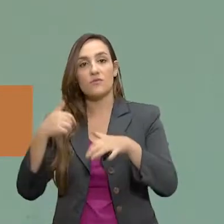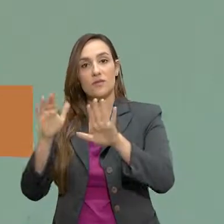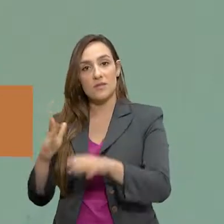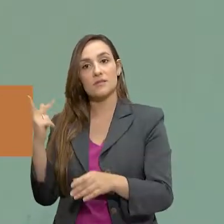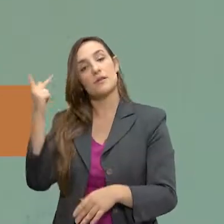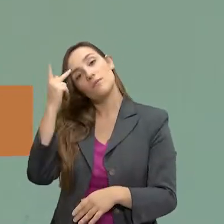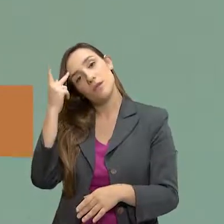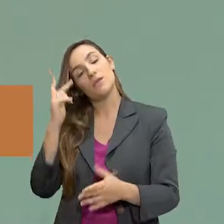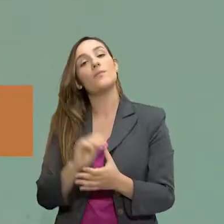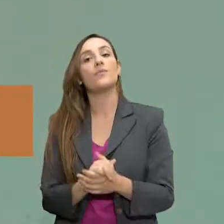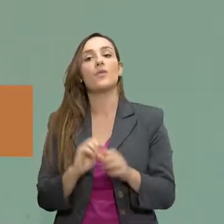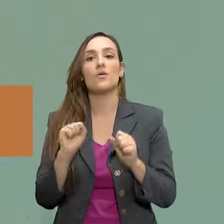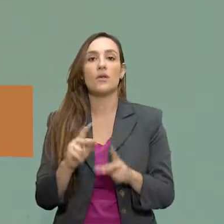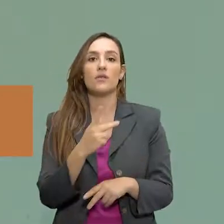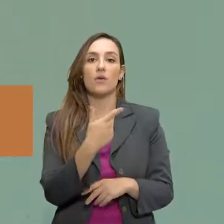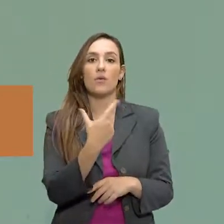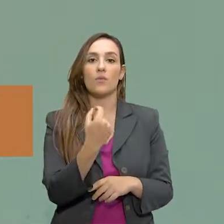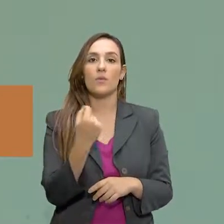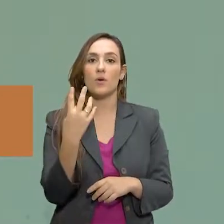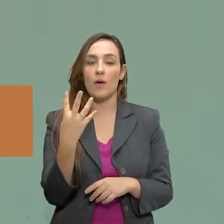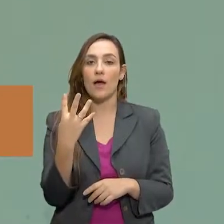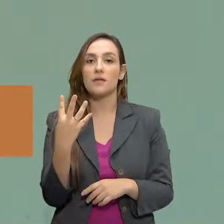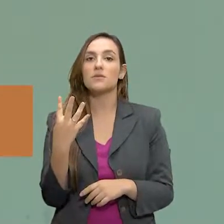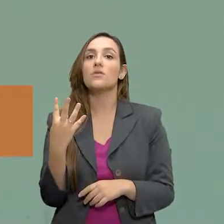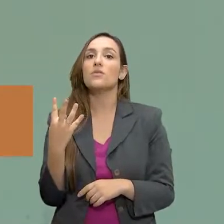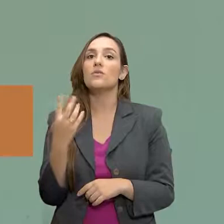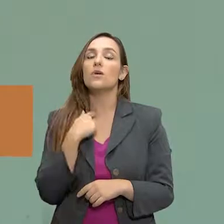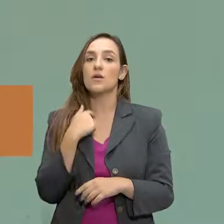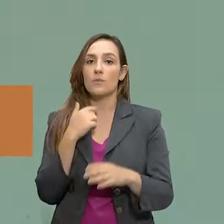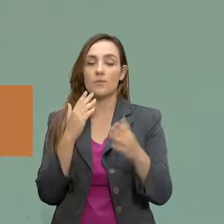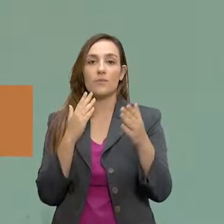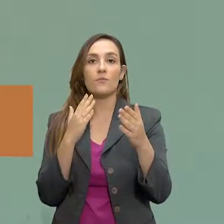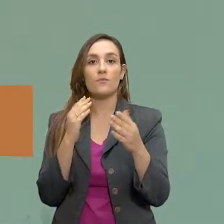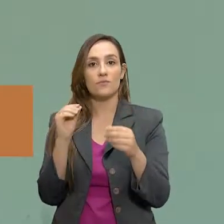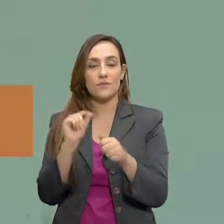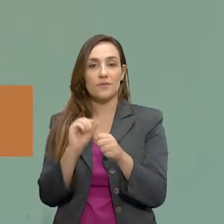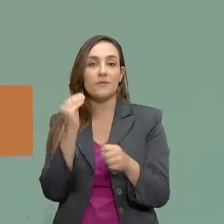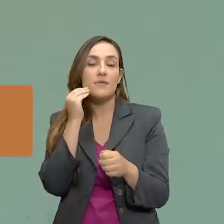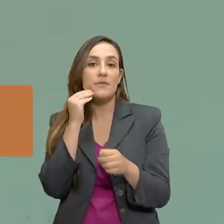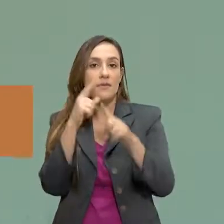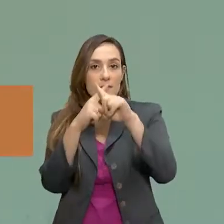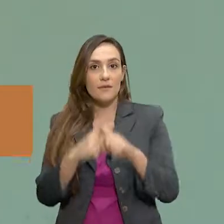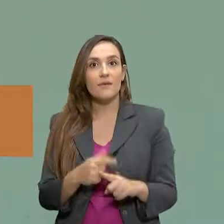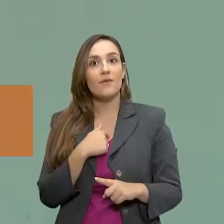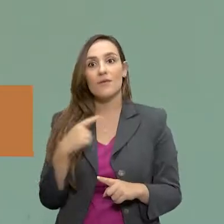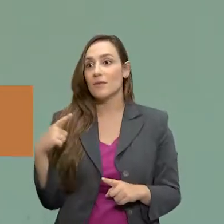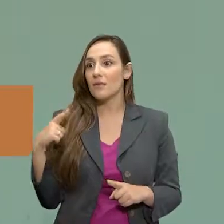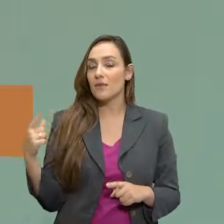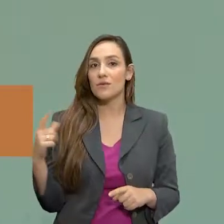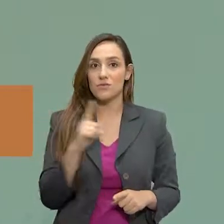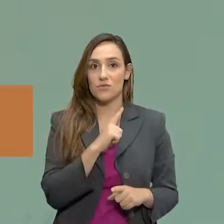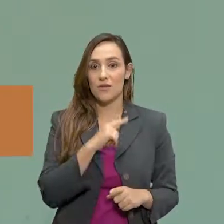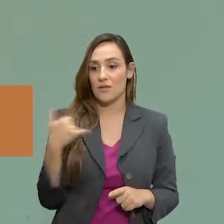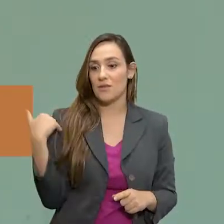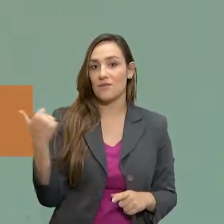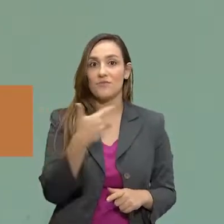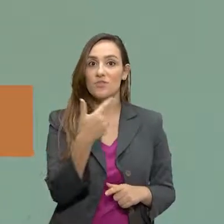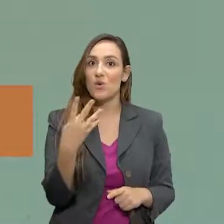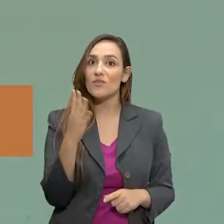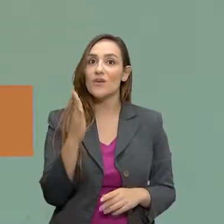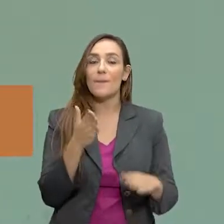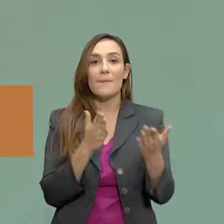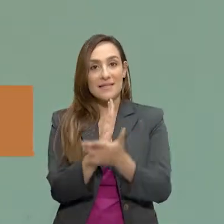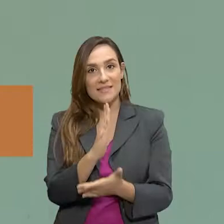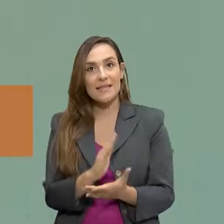concurso, 2004 começa o meu concurso da Defensoria Pública, em maio de 2005 eu já estava aprovada. Eu tinha 24 anos